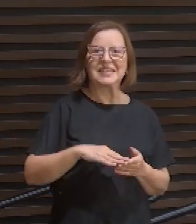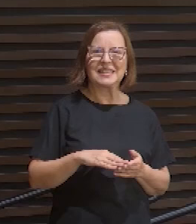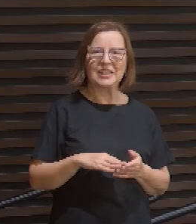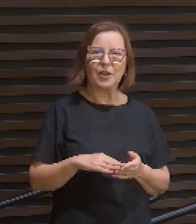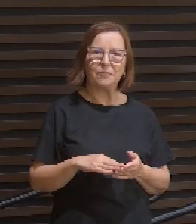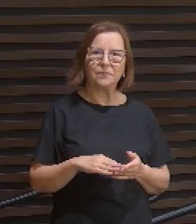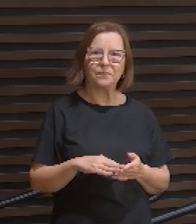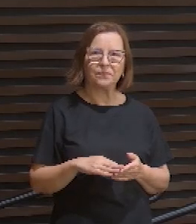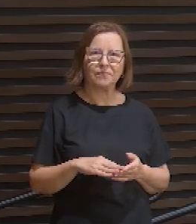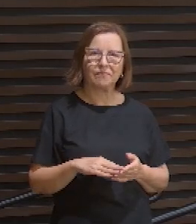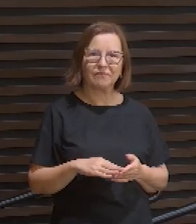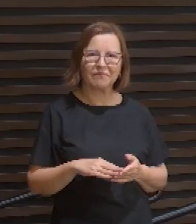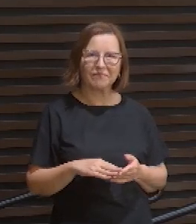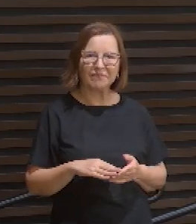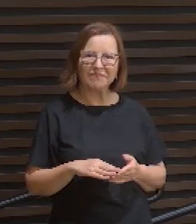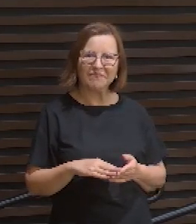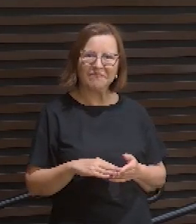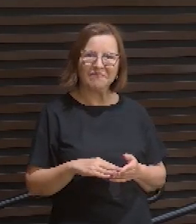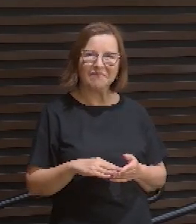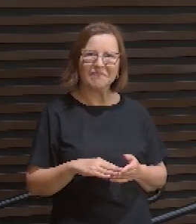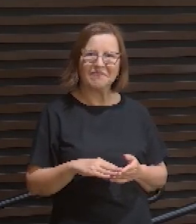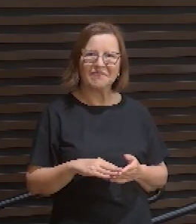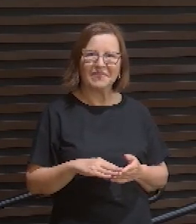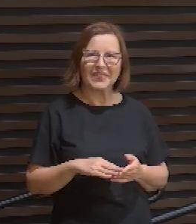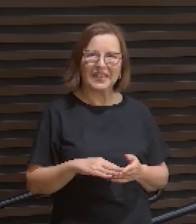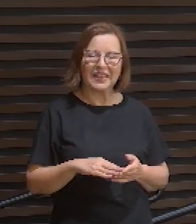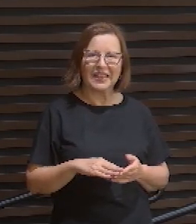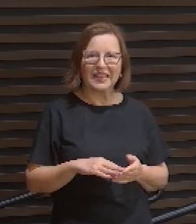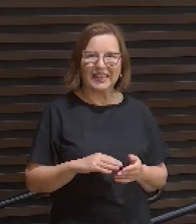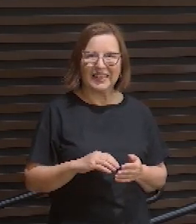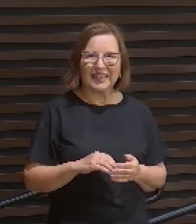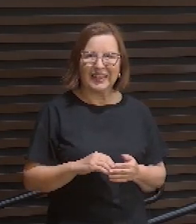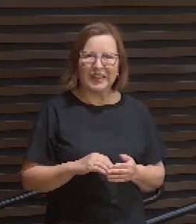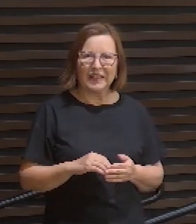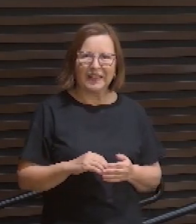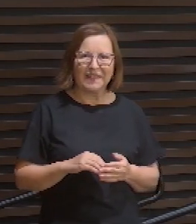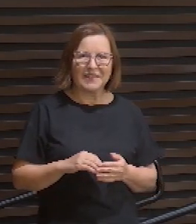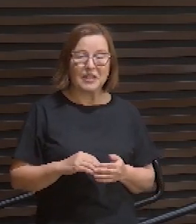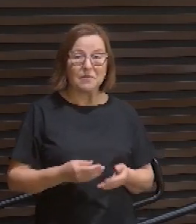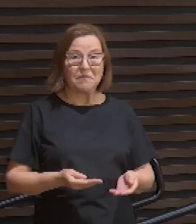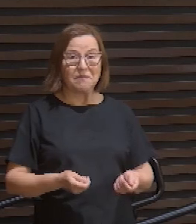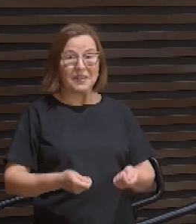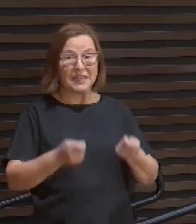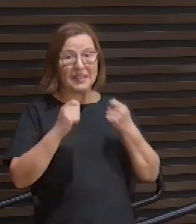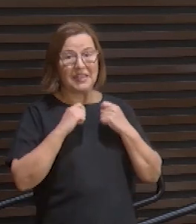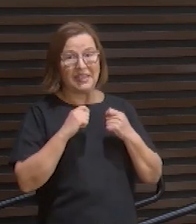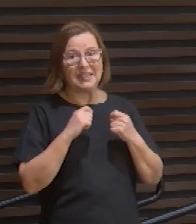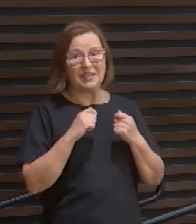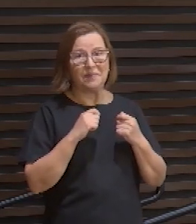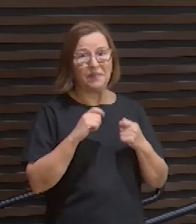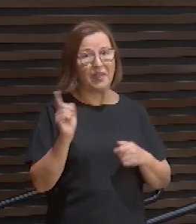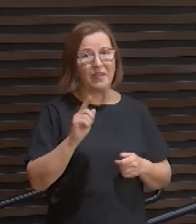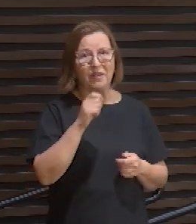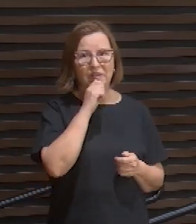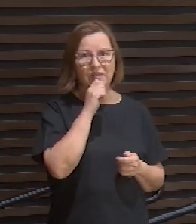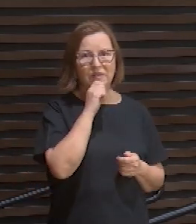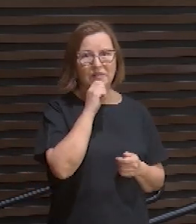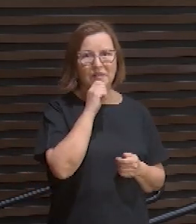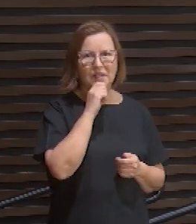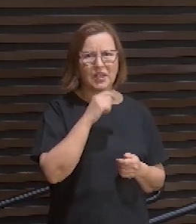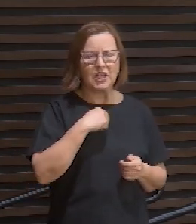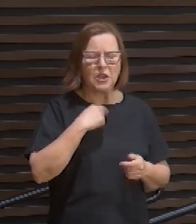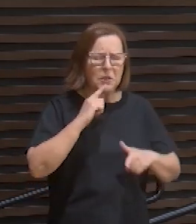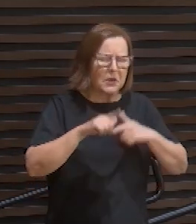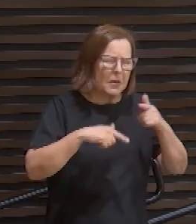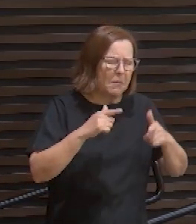não eu, mas a graça de Deus comigo. Assim como foi com Pedro, assim como foi